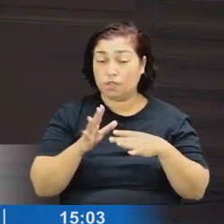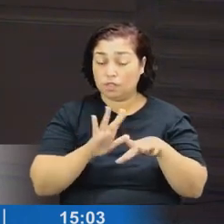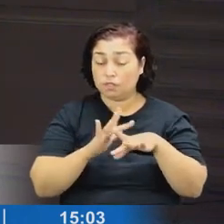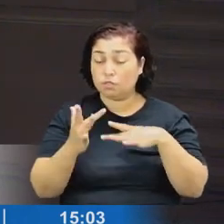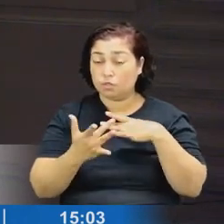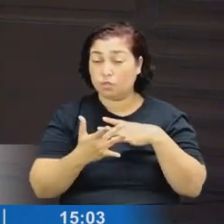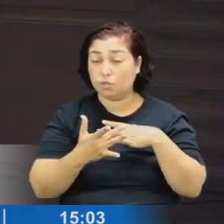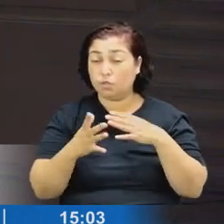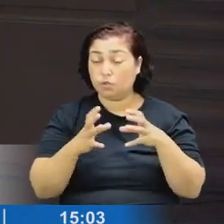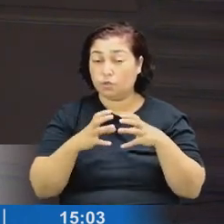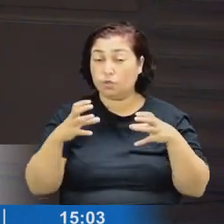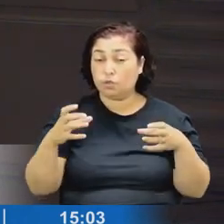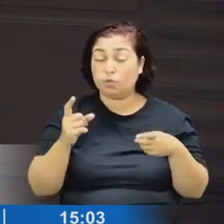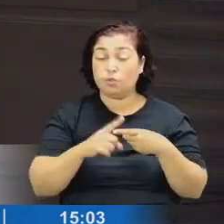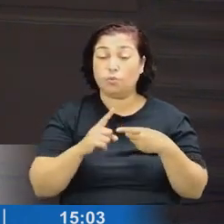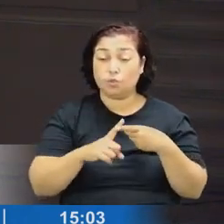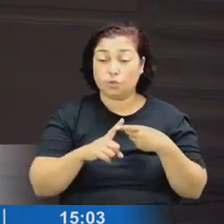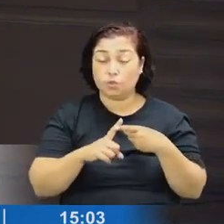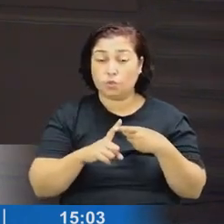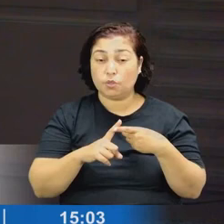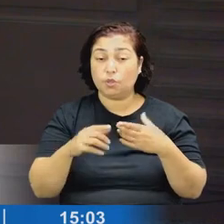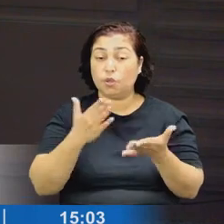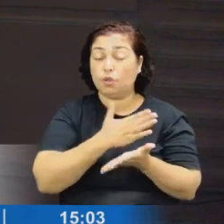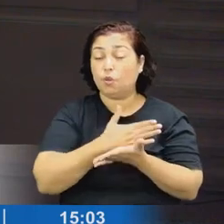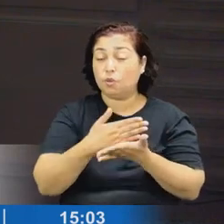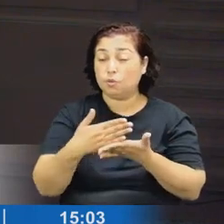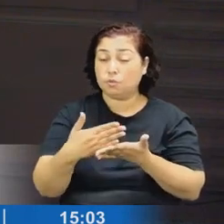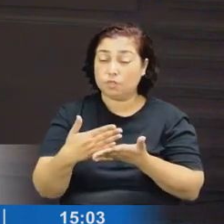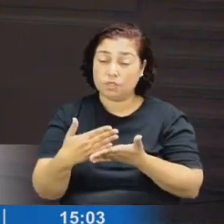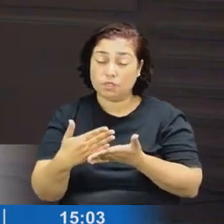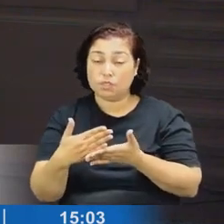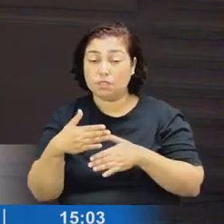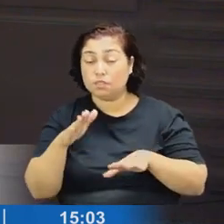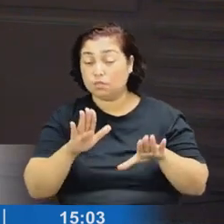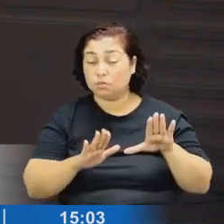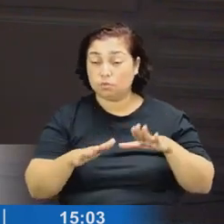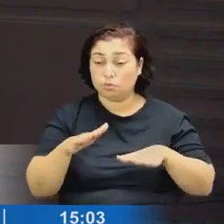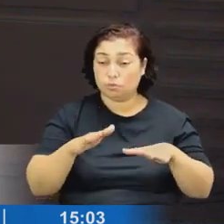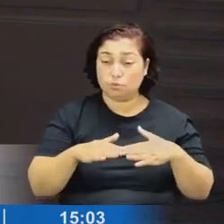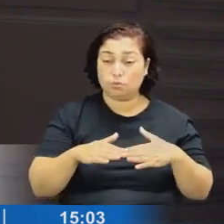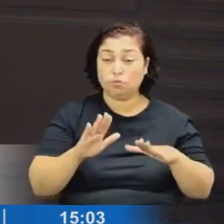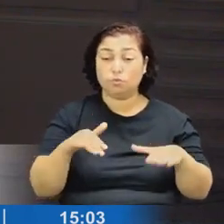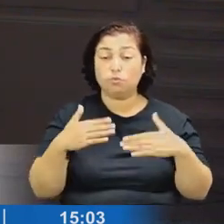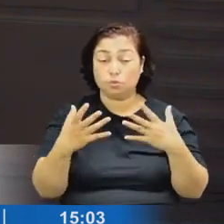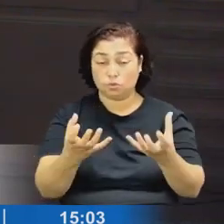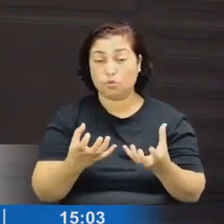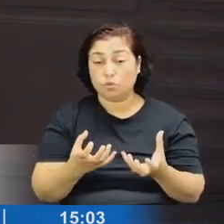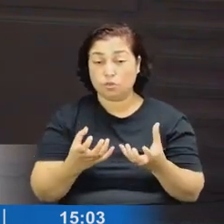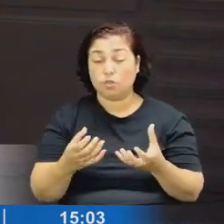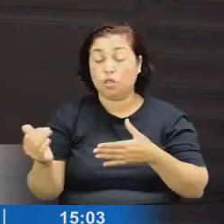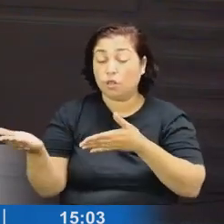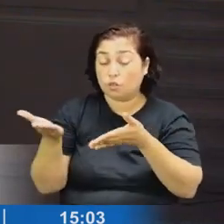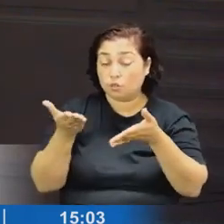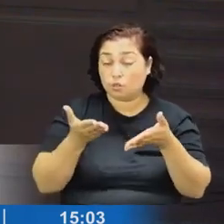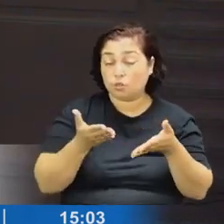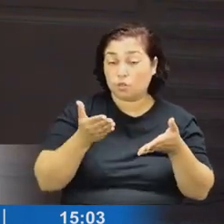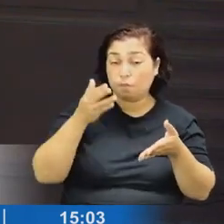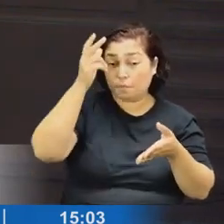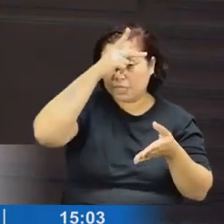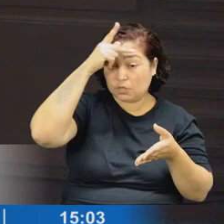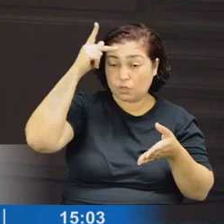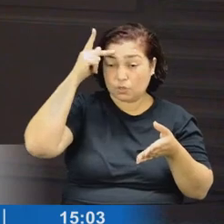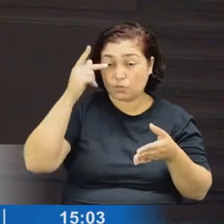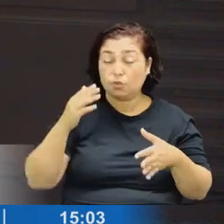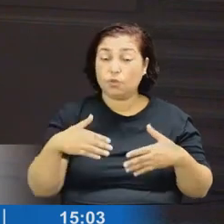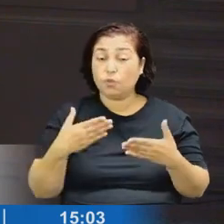ainda tá porque porque o Tik Tok tá iniciando vamos dizer assim entre aspas tá iniciando então ele quer trazer gente então que quando